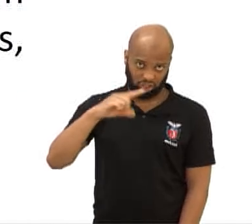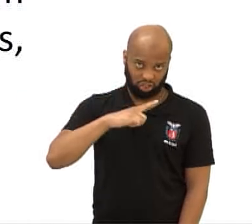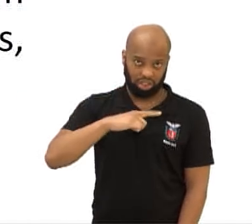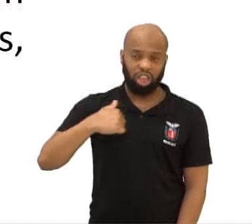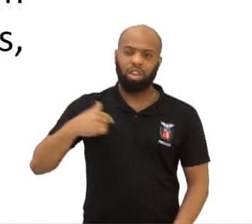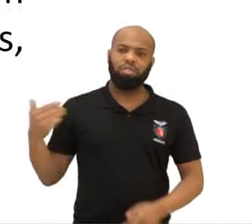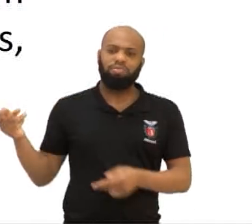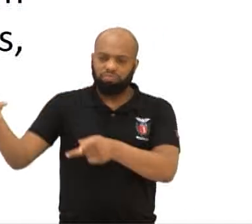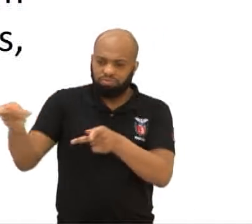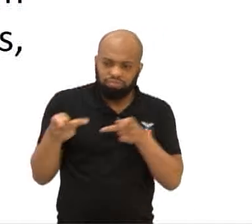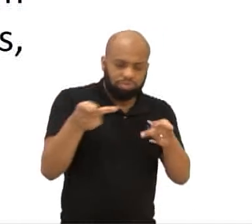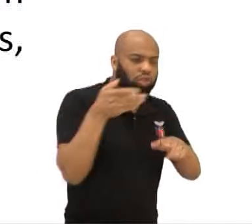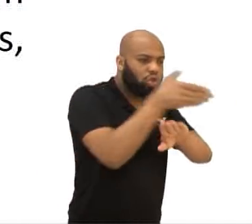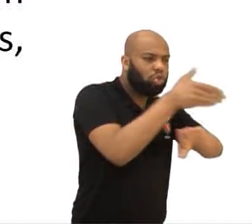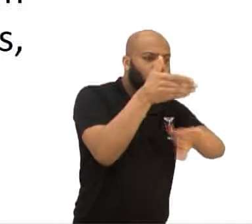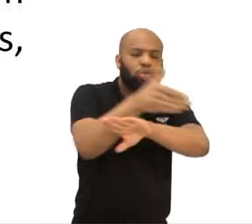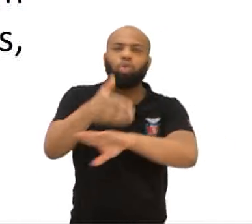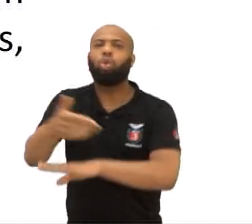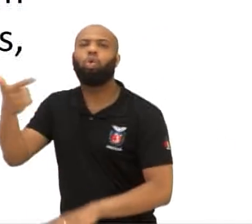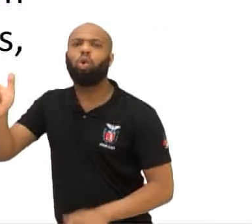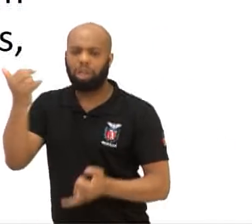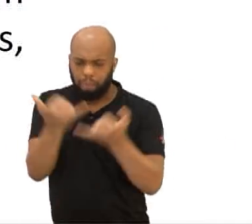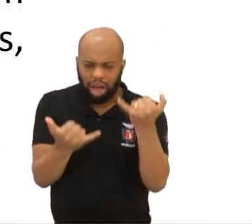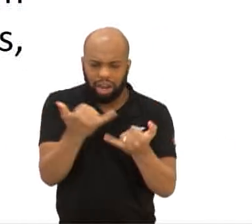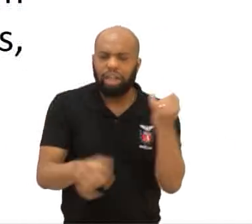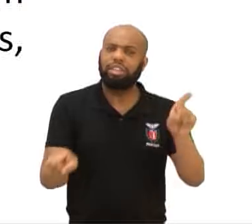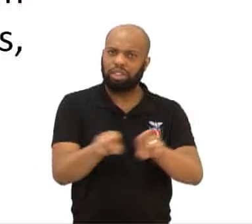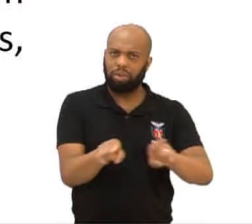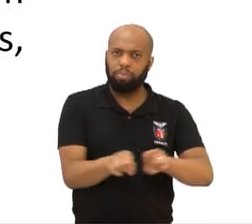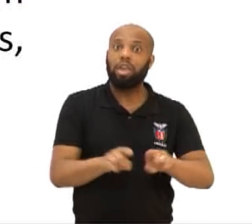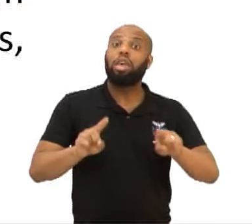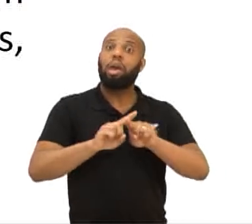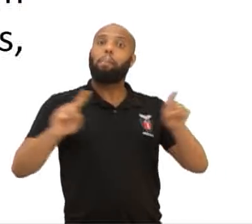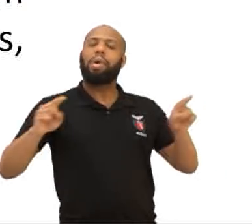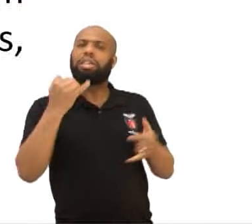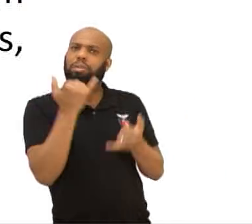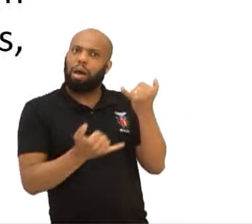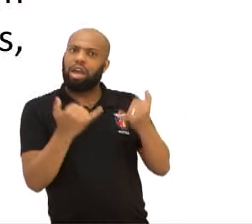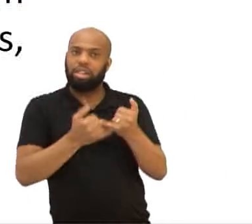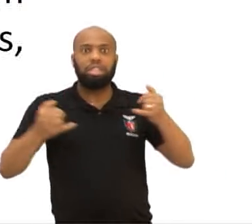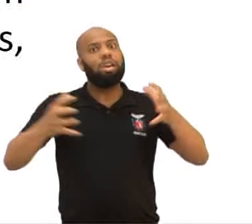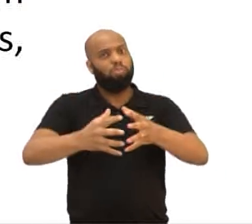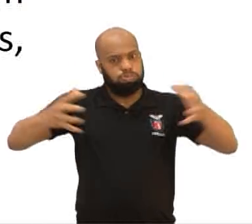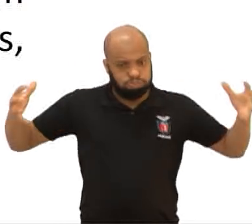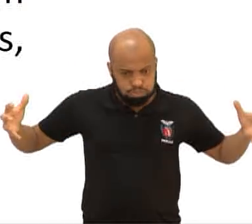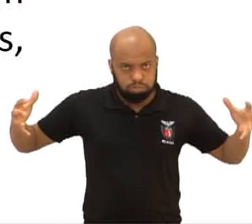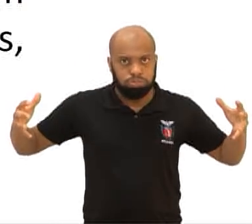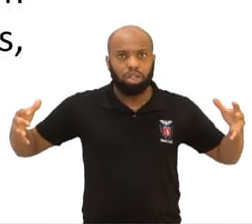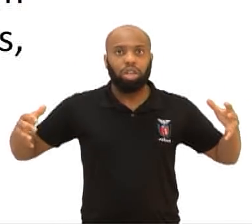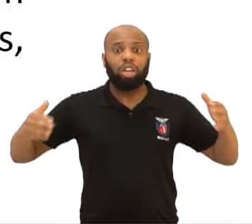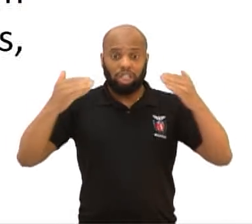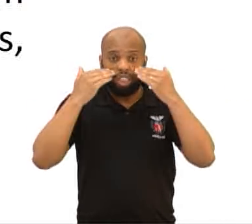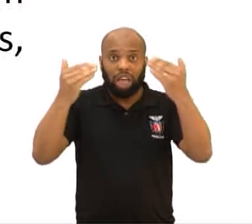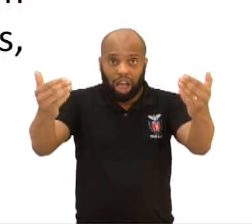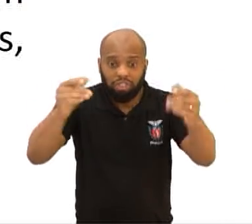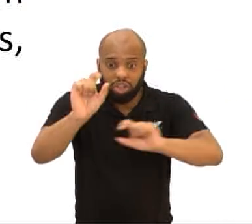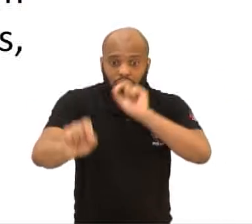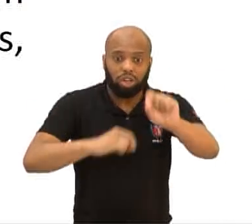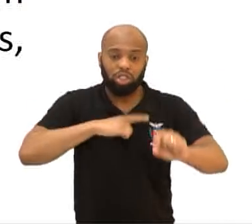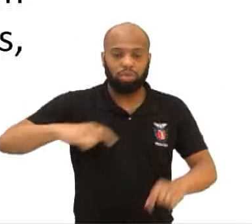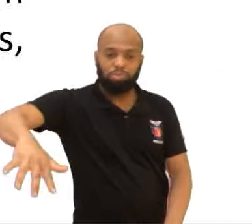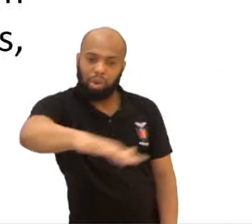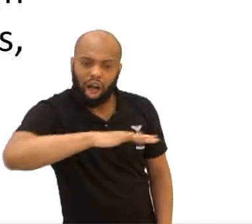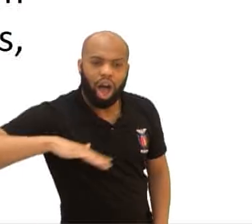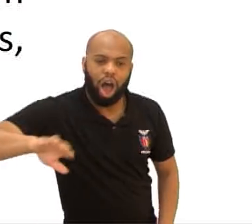Visitei outras semelhantes, bem mesquinhas. Contudo, pareceu-me enorme, Defronte alargava-se um